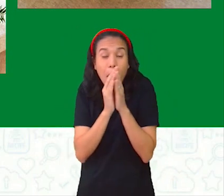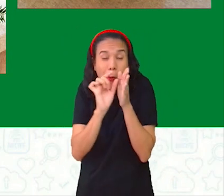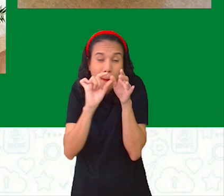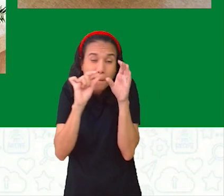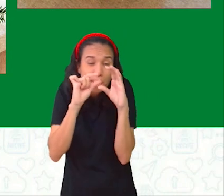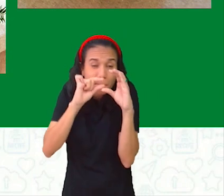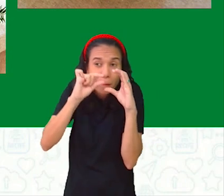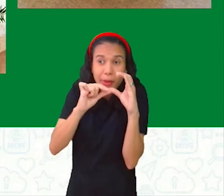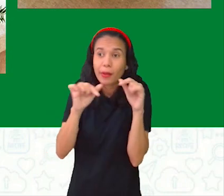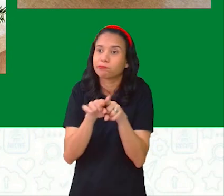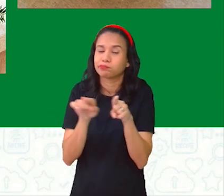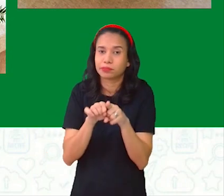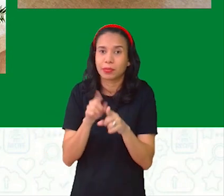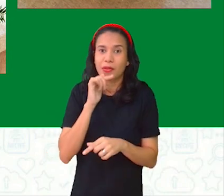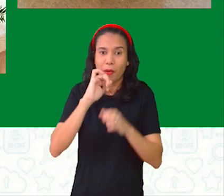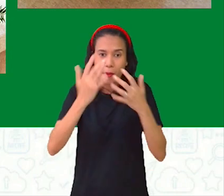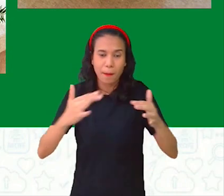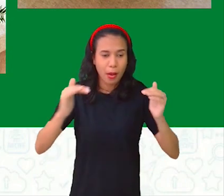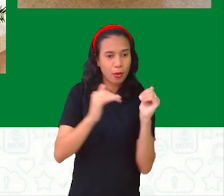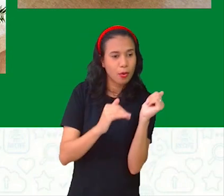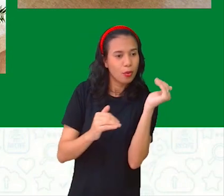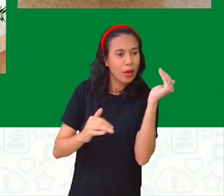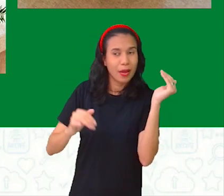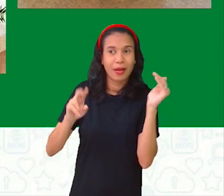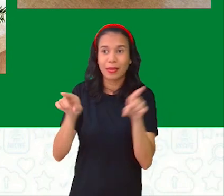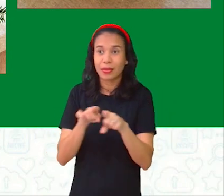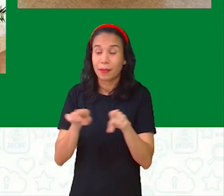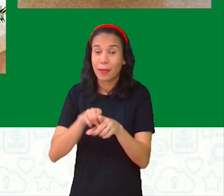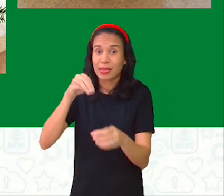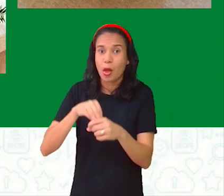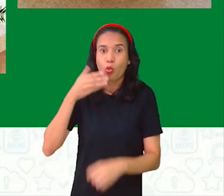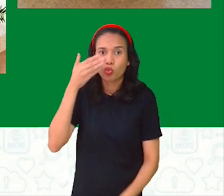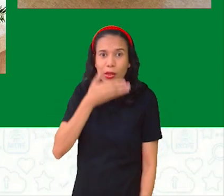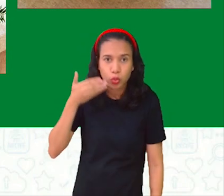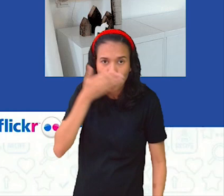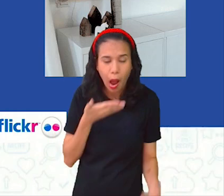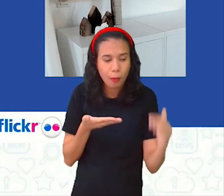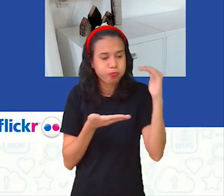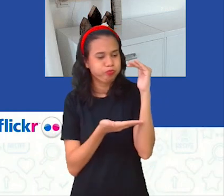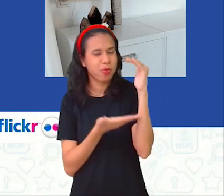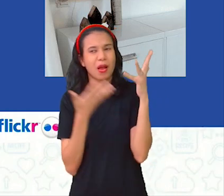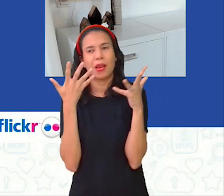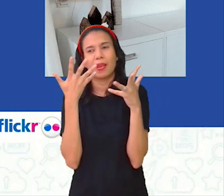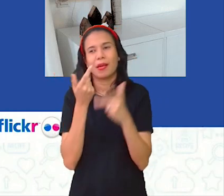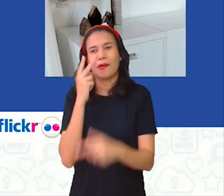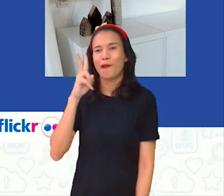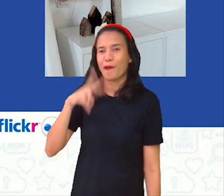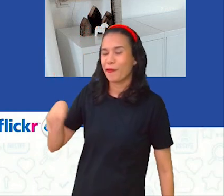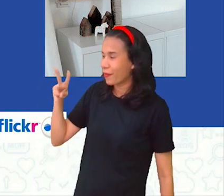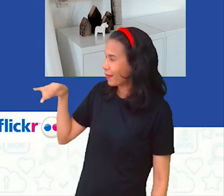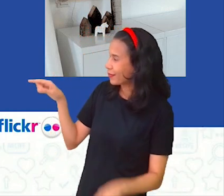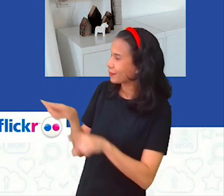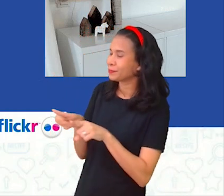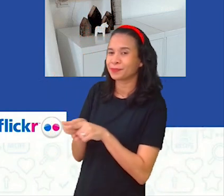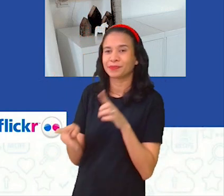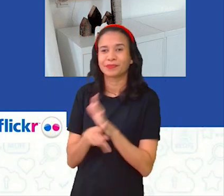Ali numa concha. E esse outro dentro de um açucareiro. Olha que coisa linda. Vamos ver mais? Eu trouxe